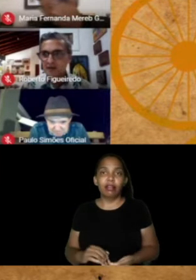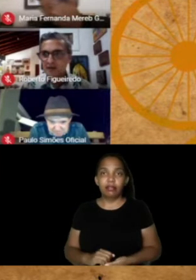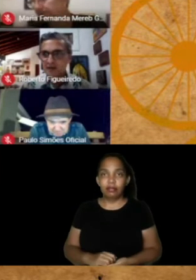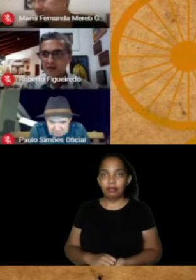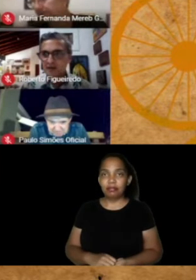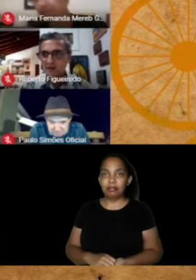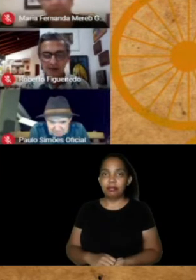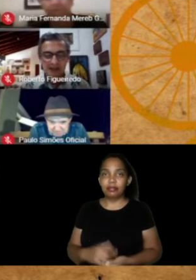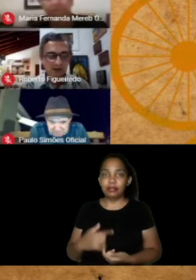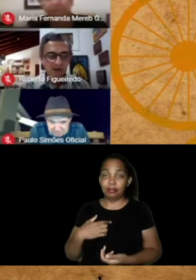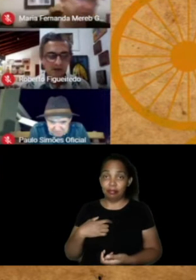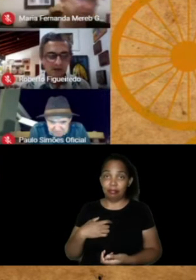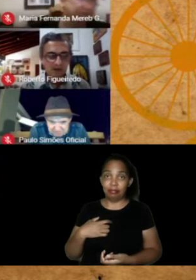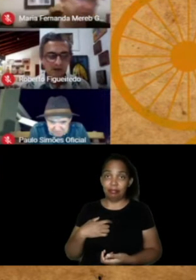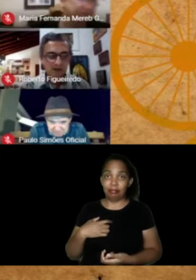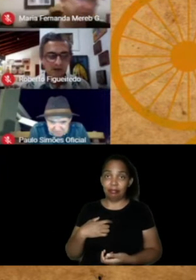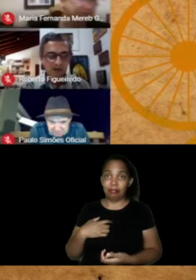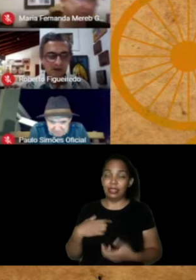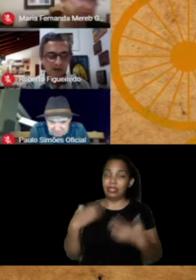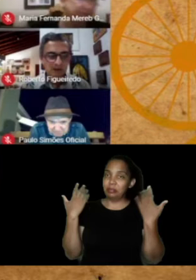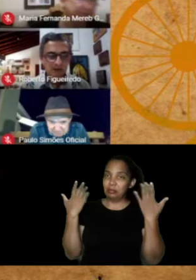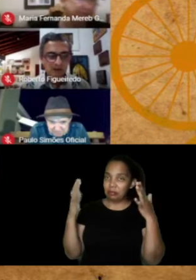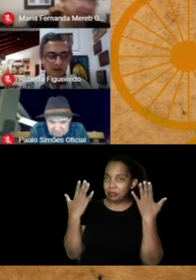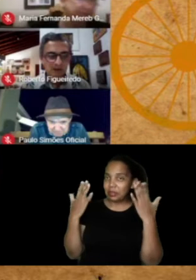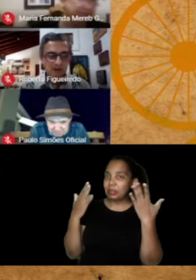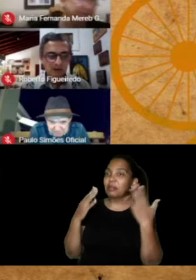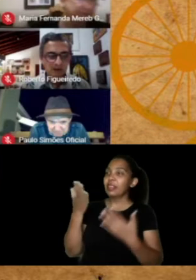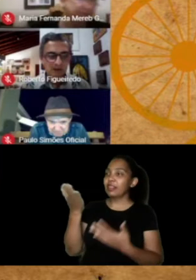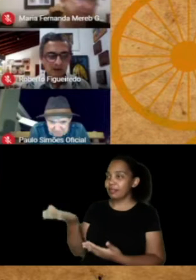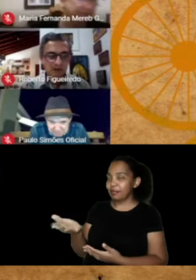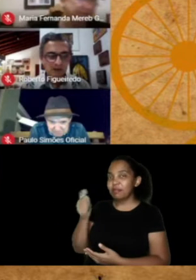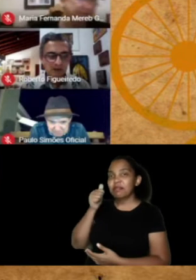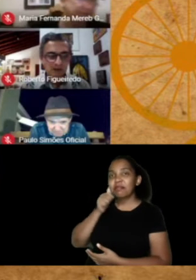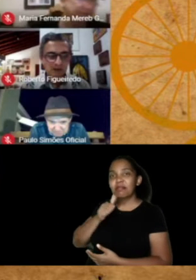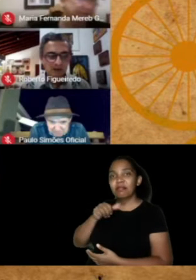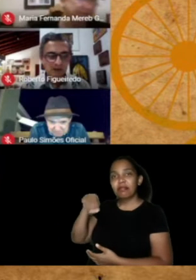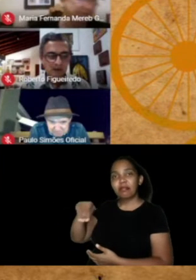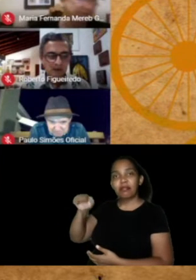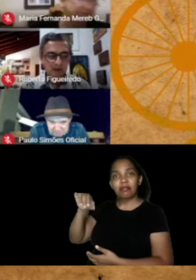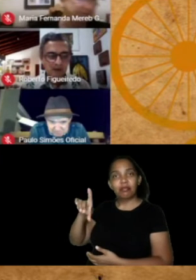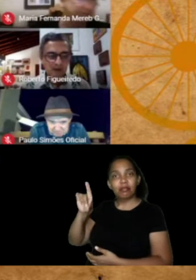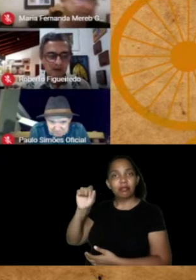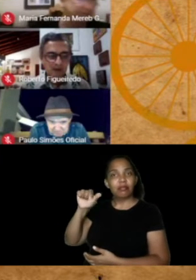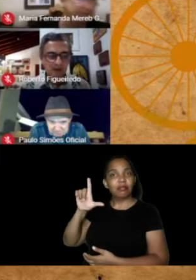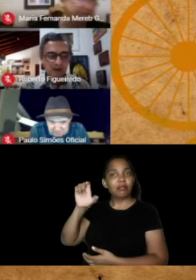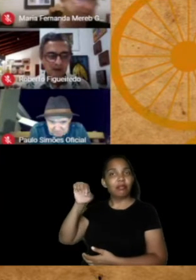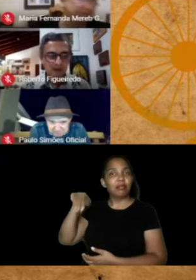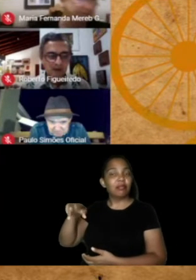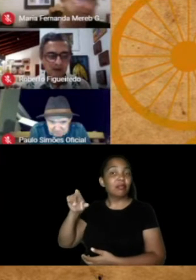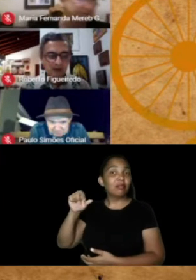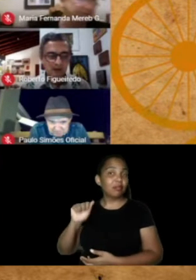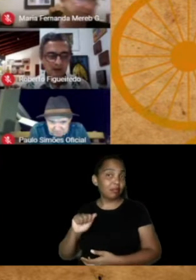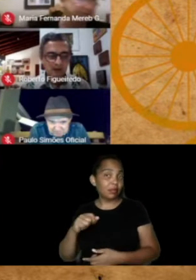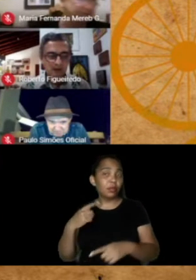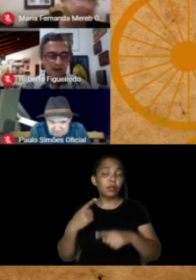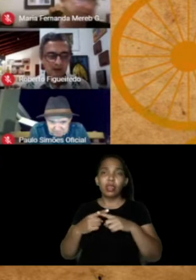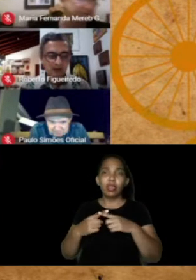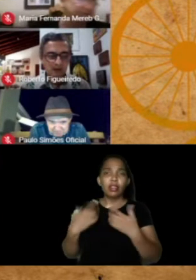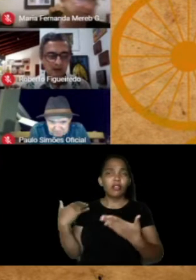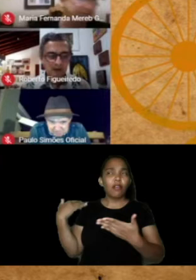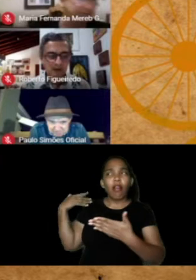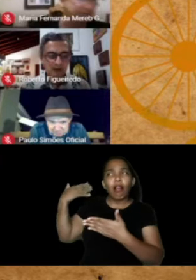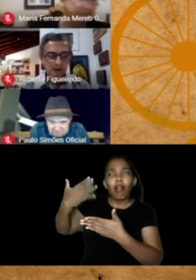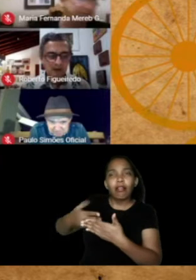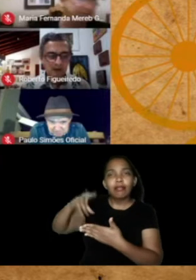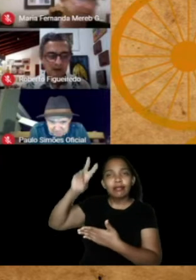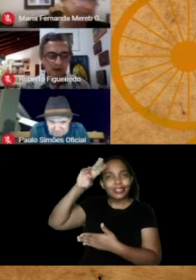Eu gostaria de dar os parabéns para a Madalena, porque ele mexe um pouquinho, que ele coloca que enquanto a história das caçadas não